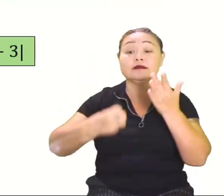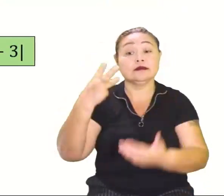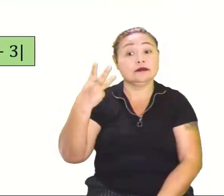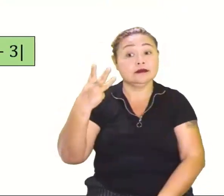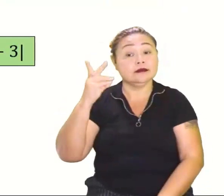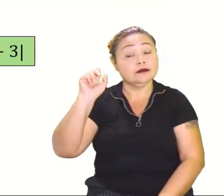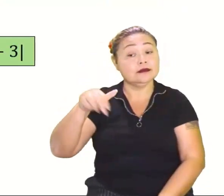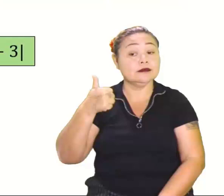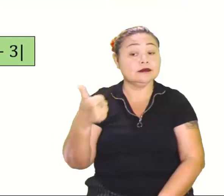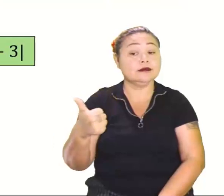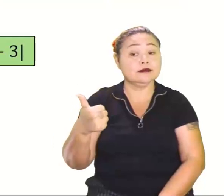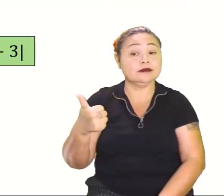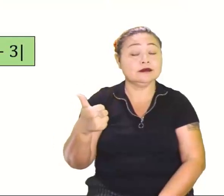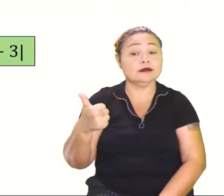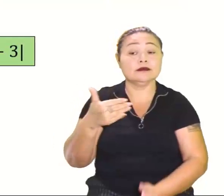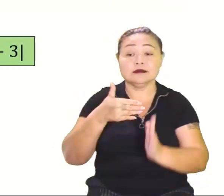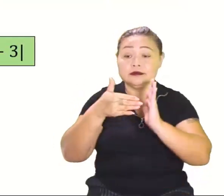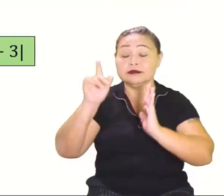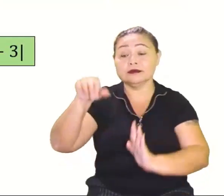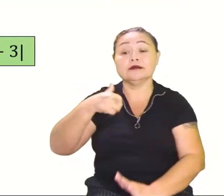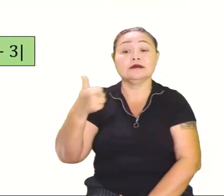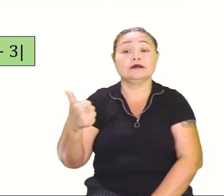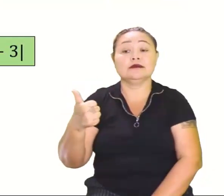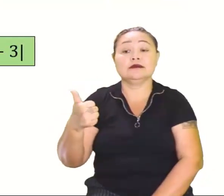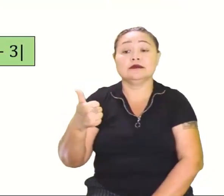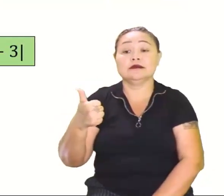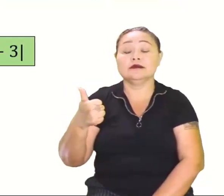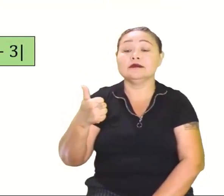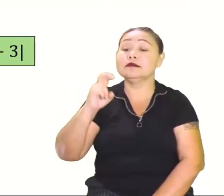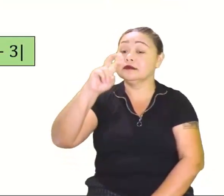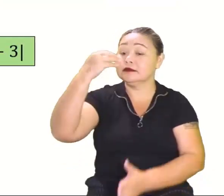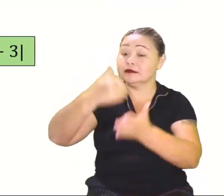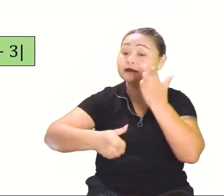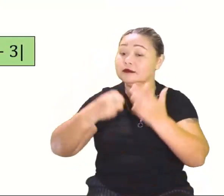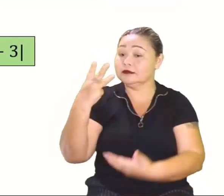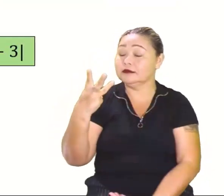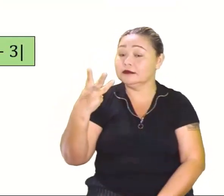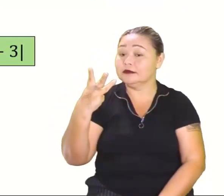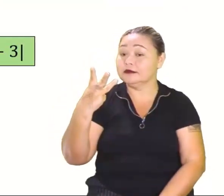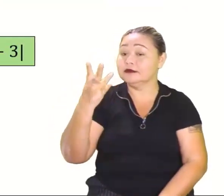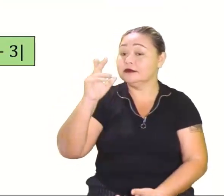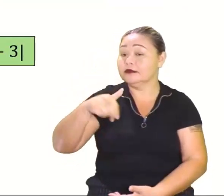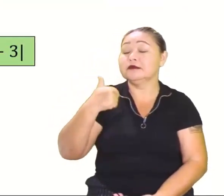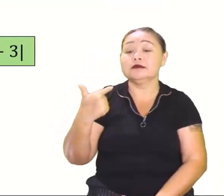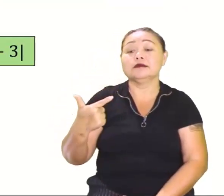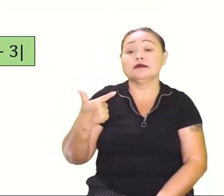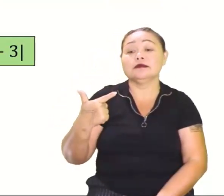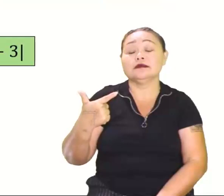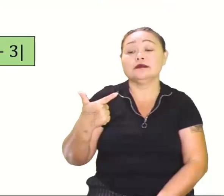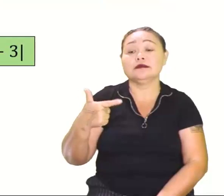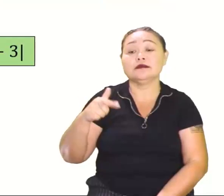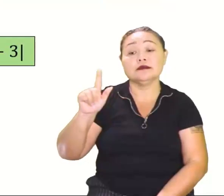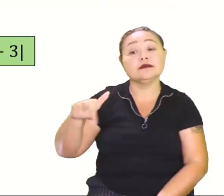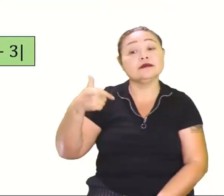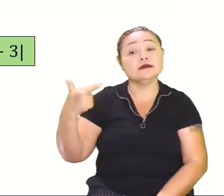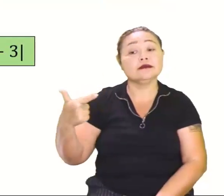menos 3? 1. 1. Módulo de 1? É 1. É 1. 5 menos 3? 2. 2. Módulo de 2? É